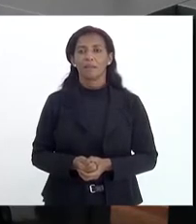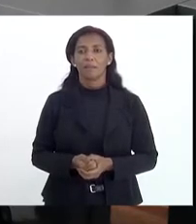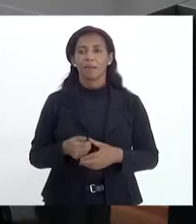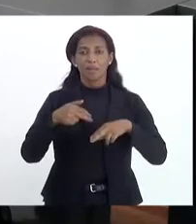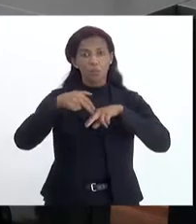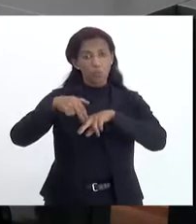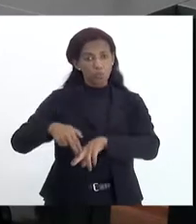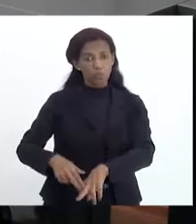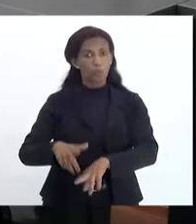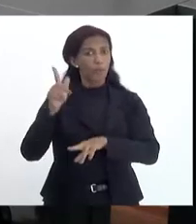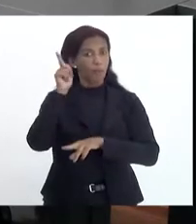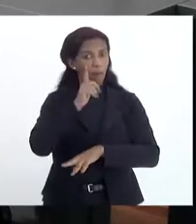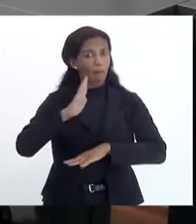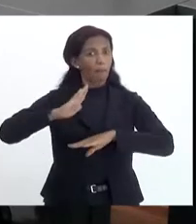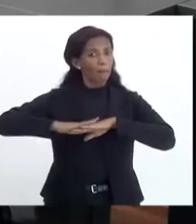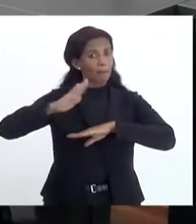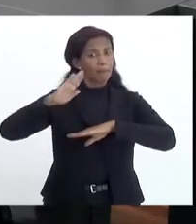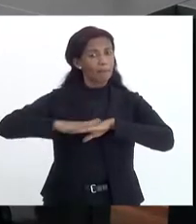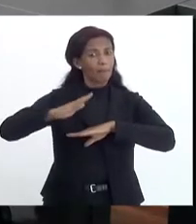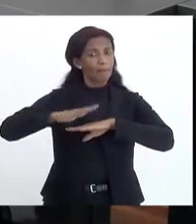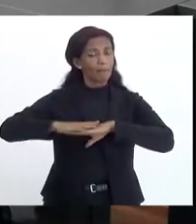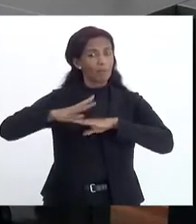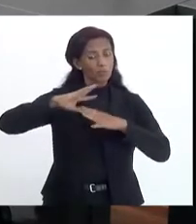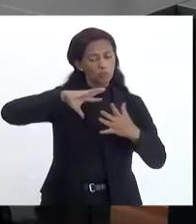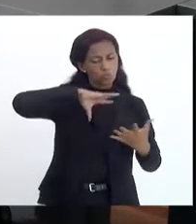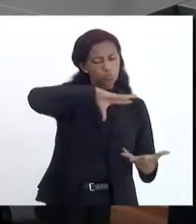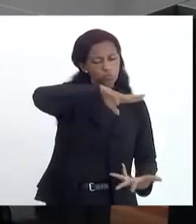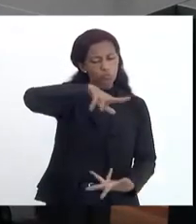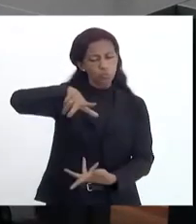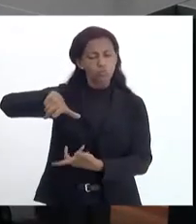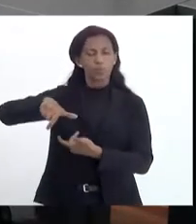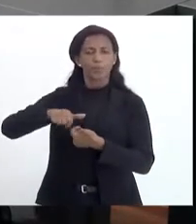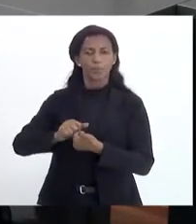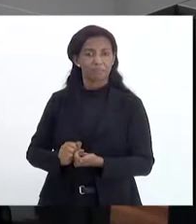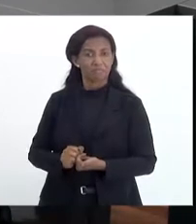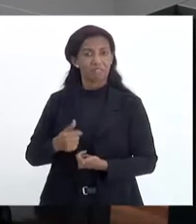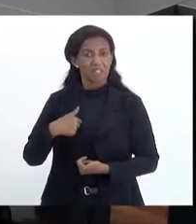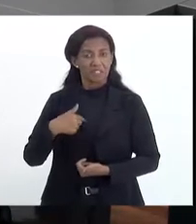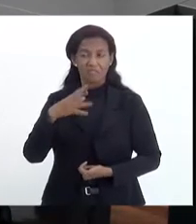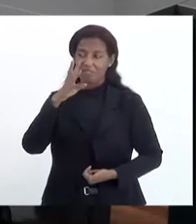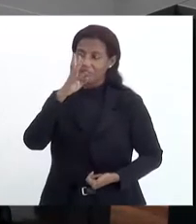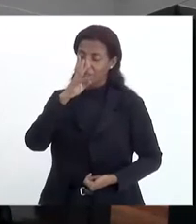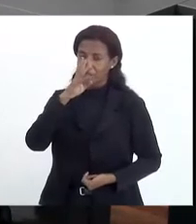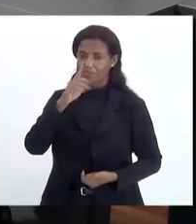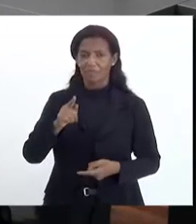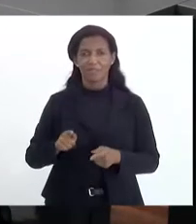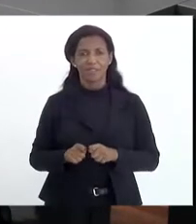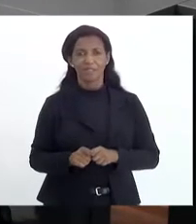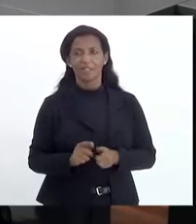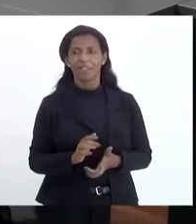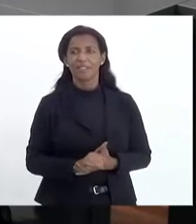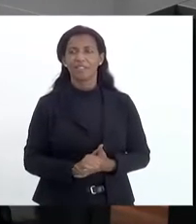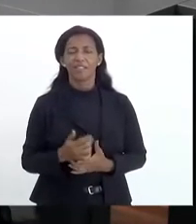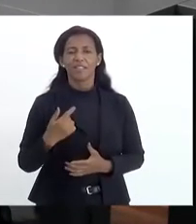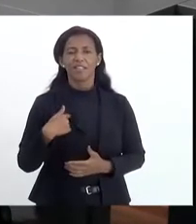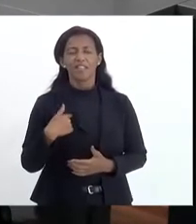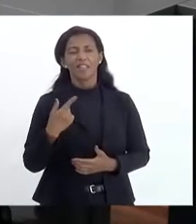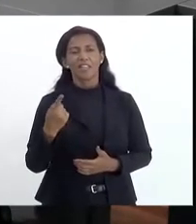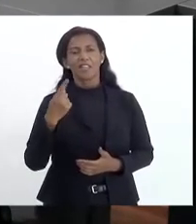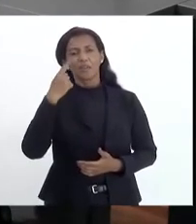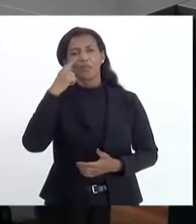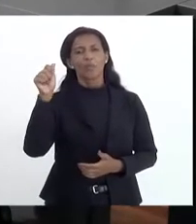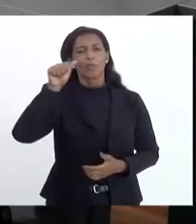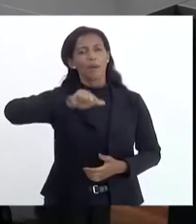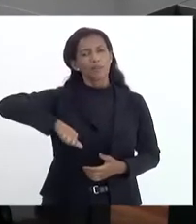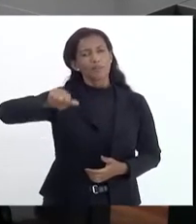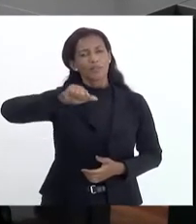ainda mais perspectivas internacionais. Então, eu realmente fiquei muito surpreso. Eu fui instado por uma associação